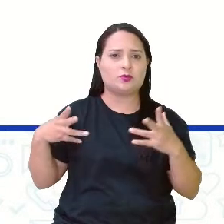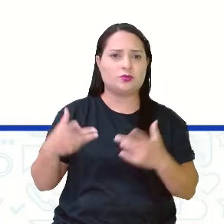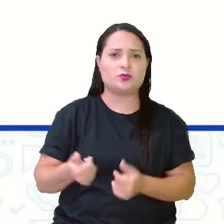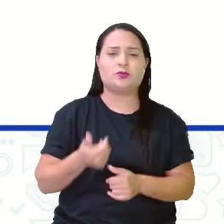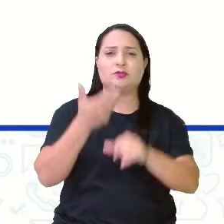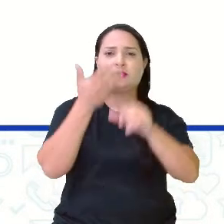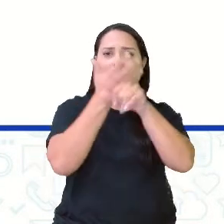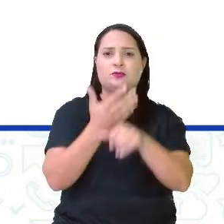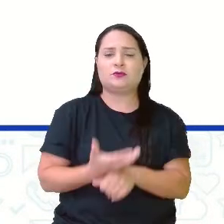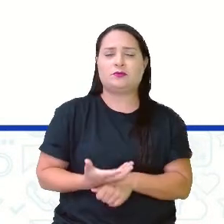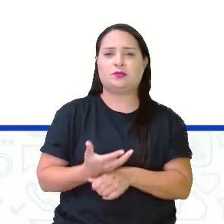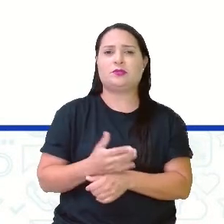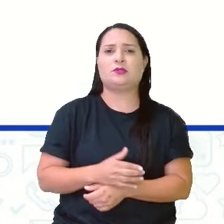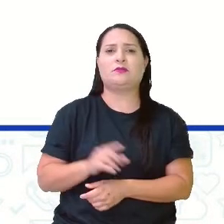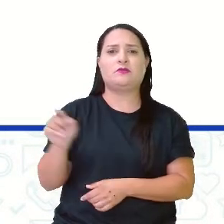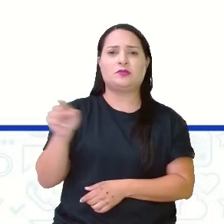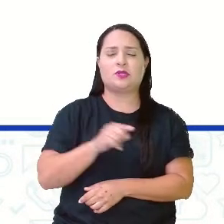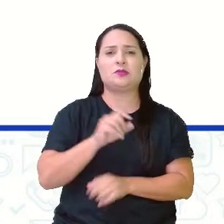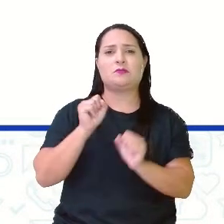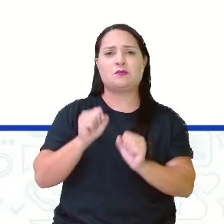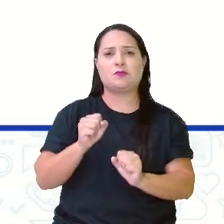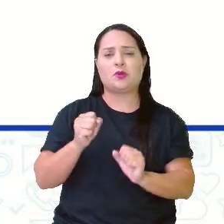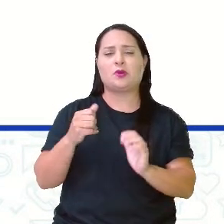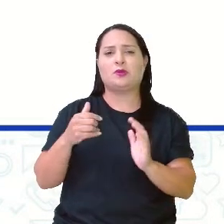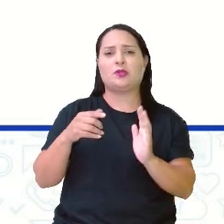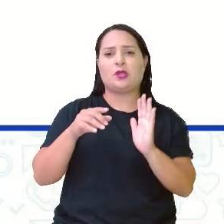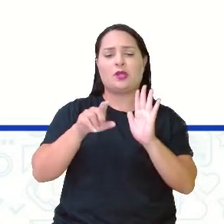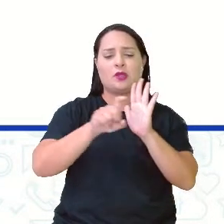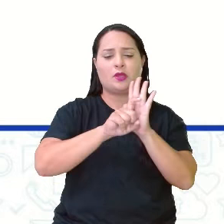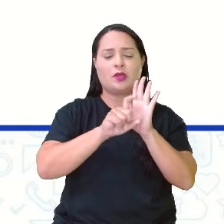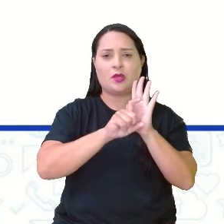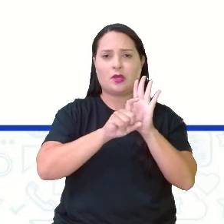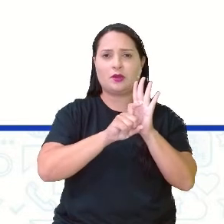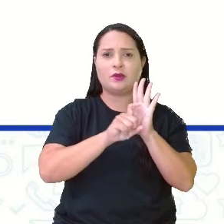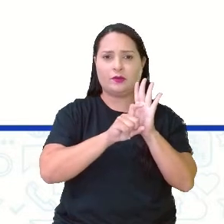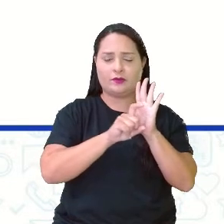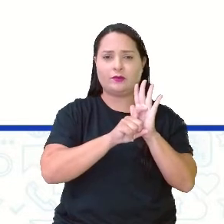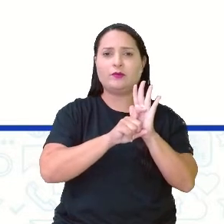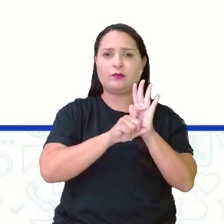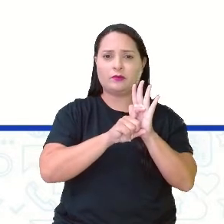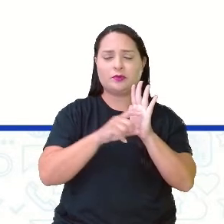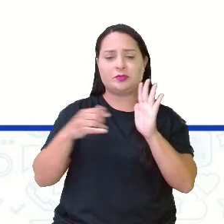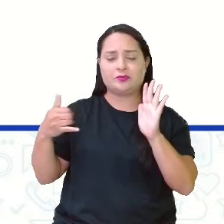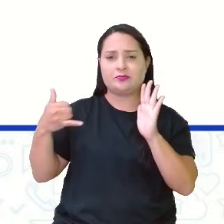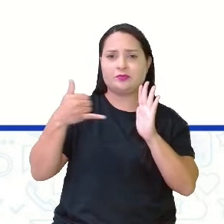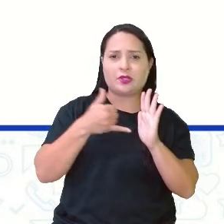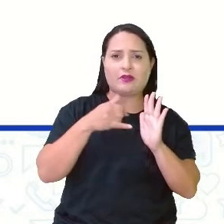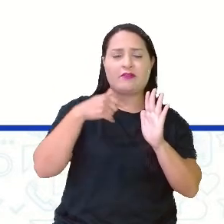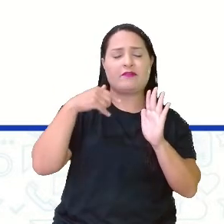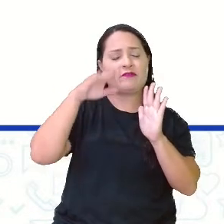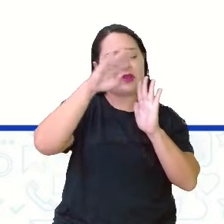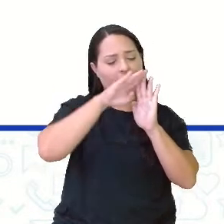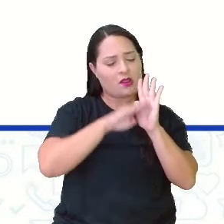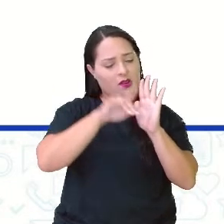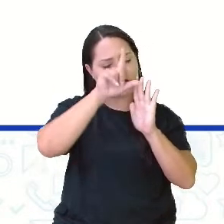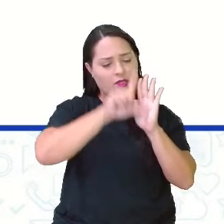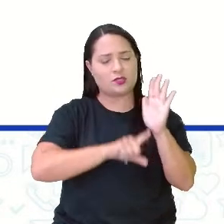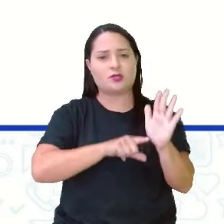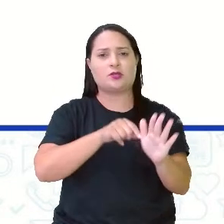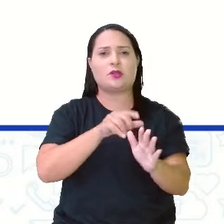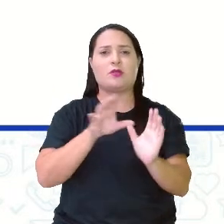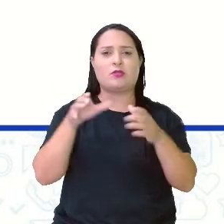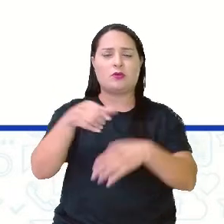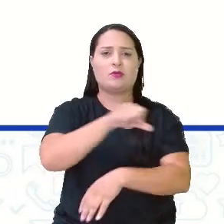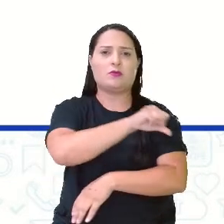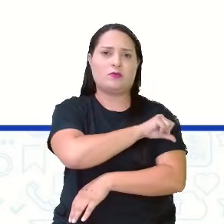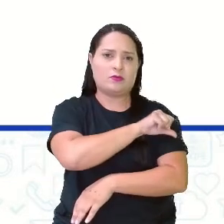acessar através desse QR Code e conferir na playlist do 9º ano todas as nossas aulas. Então lá